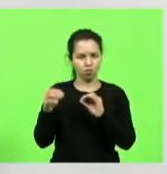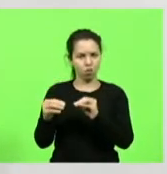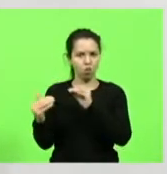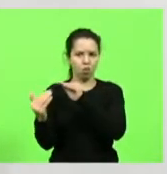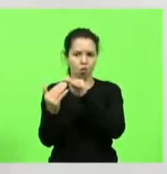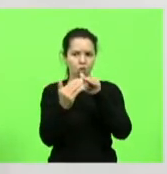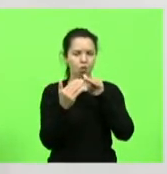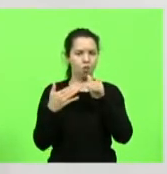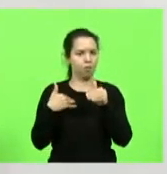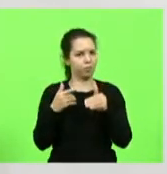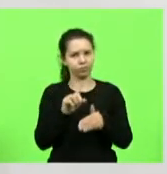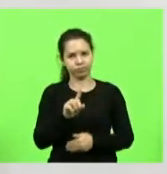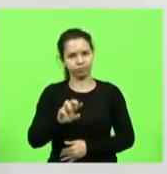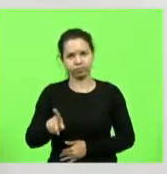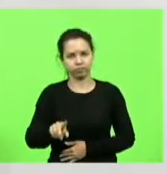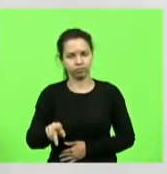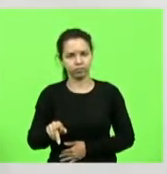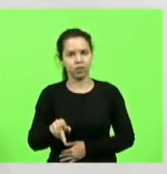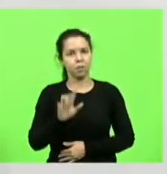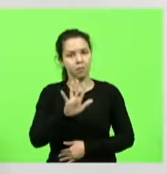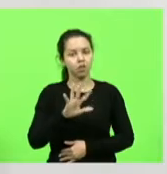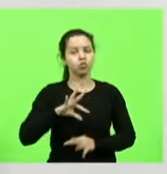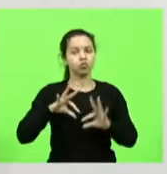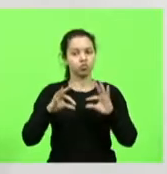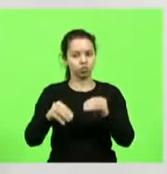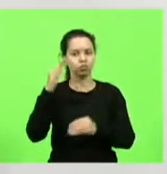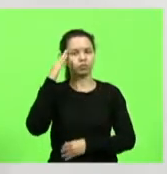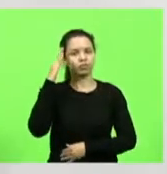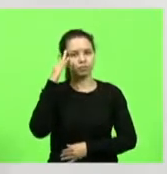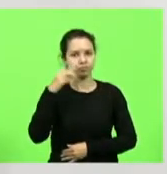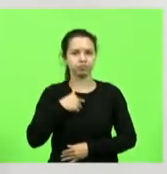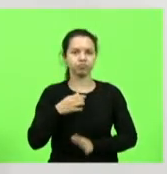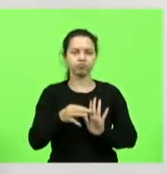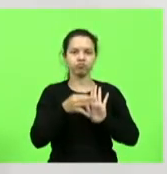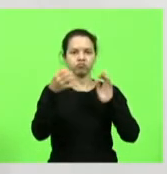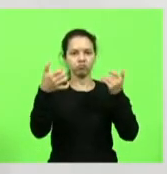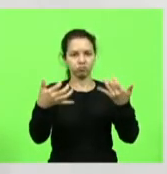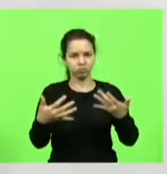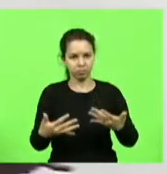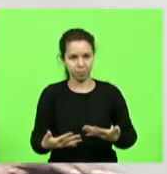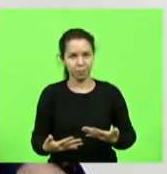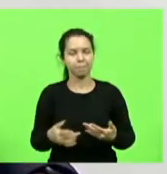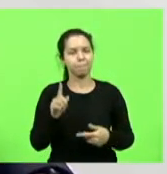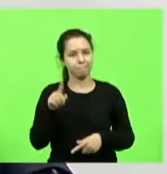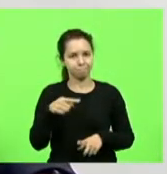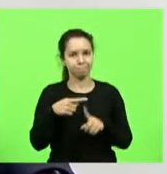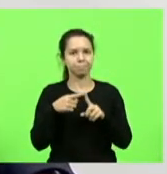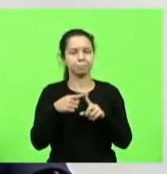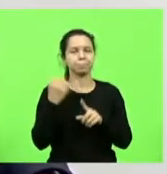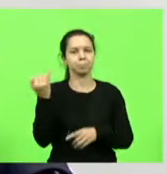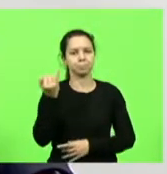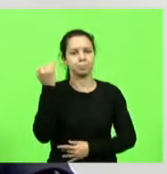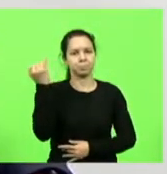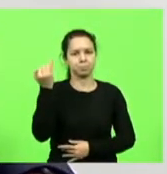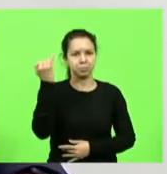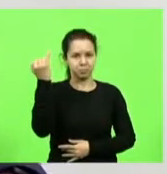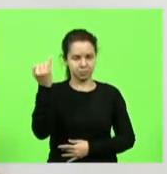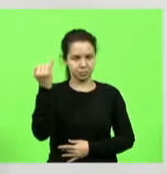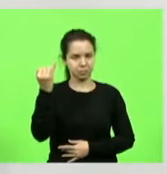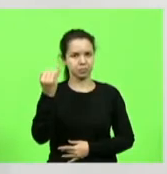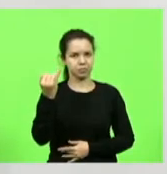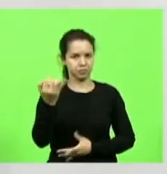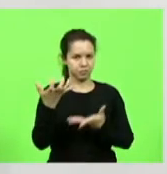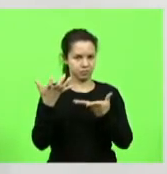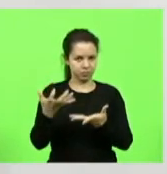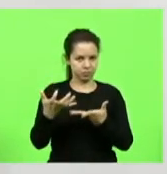todos entenderam os meus argumentos. Isso foi muito positivo. Querer